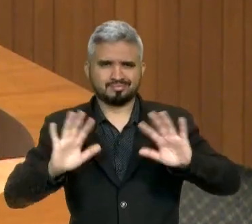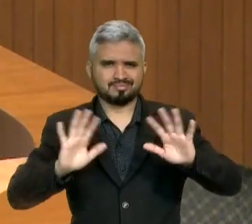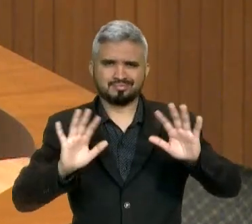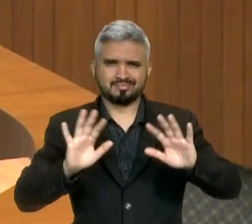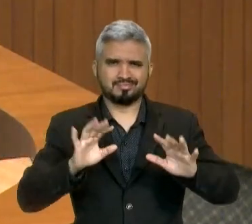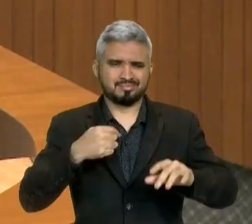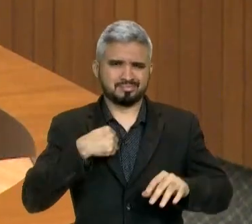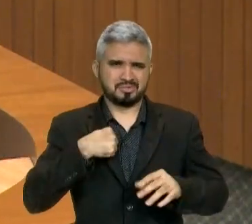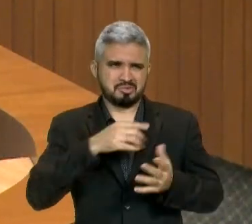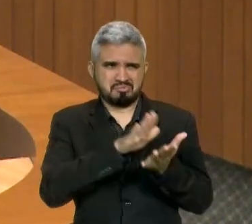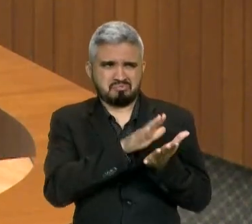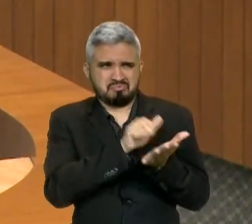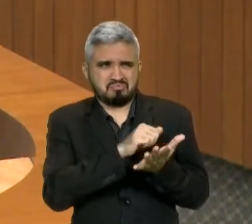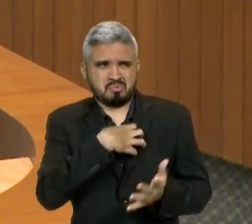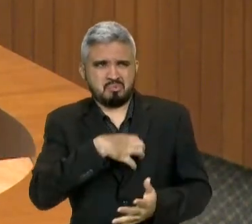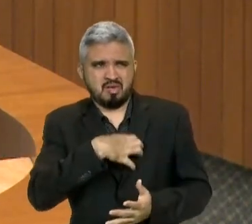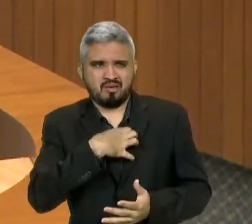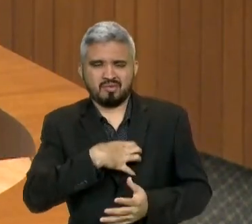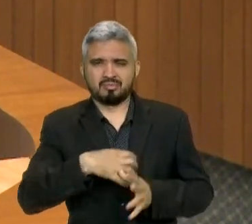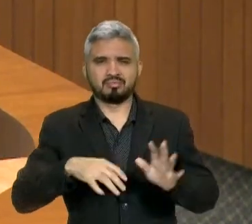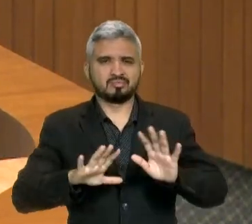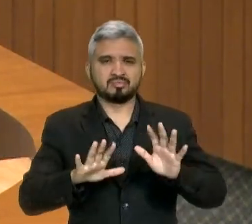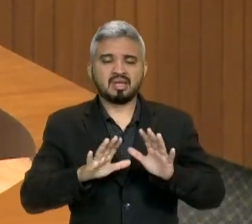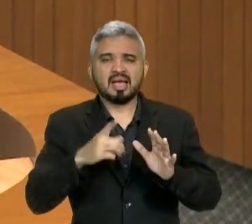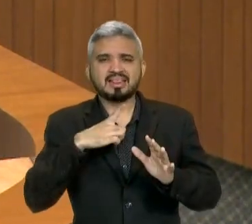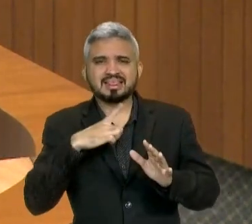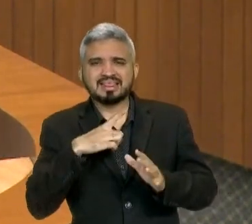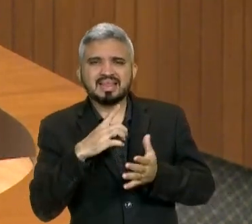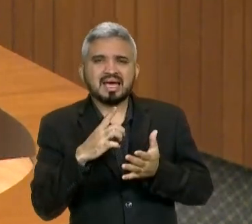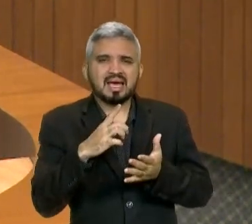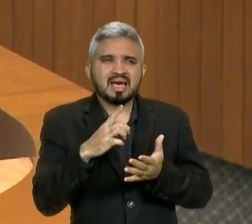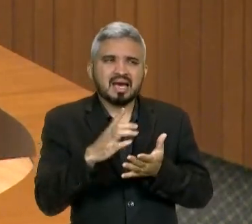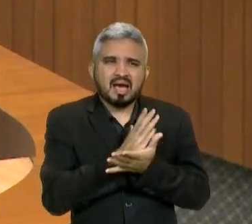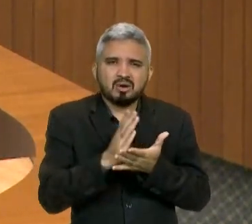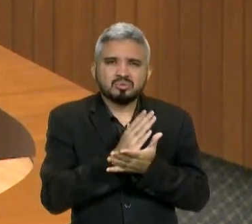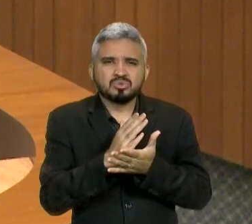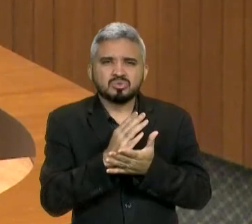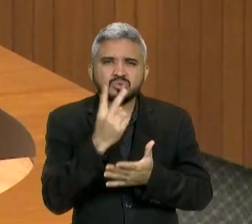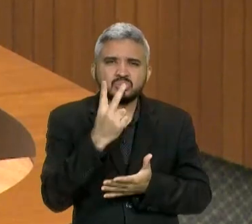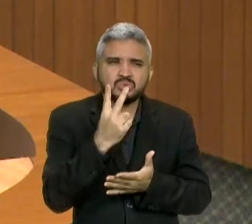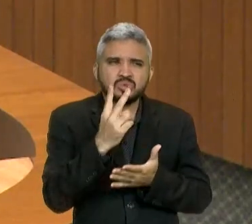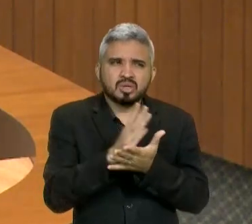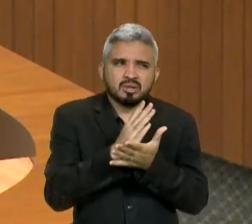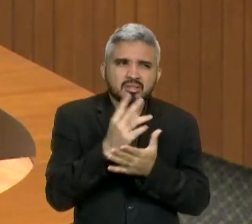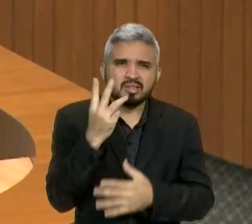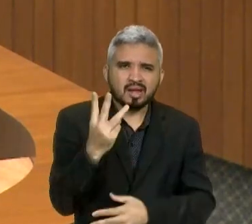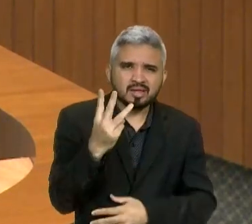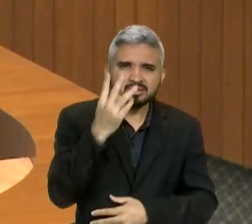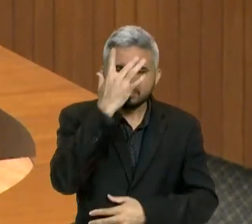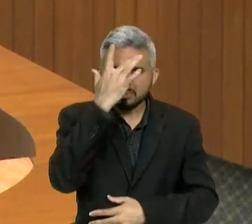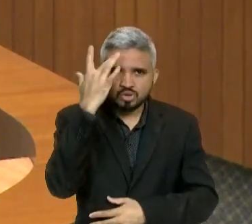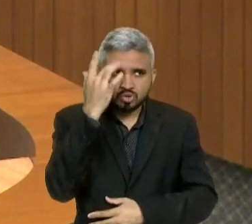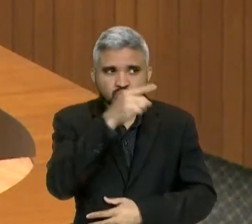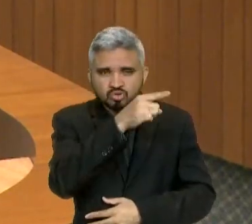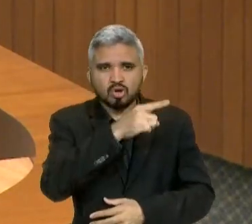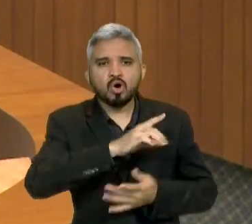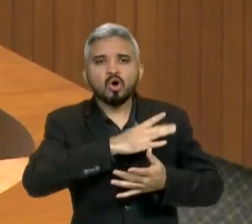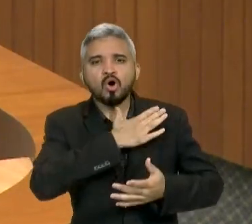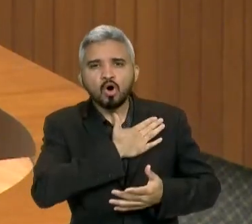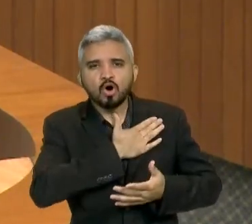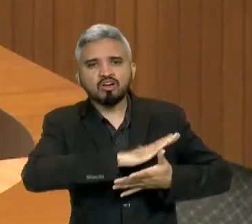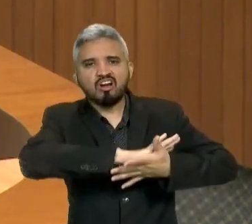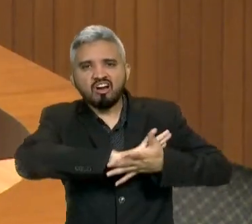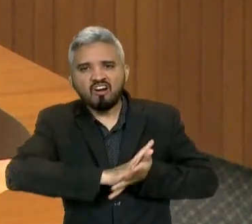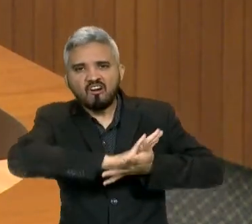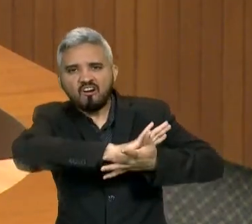do partido como um todo. Tem ali dois, três que são responsáveis por essa perseguição,